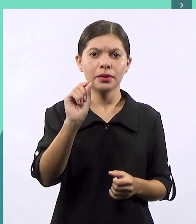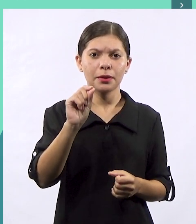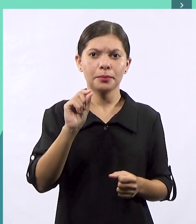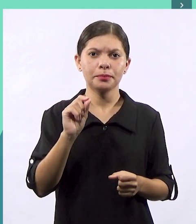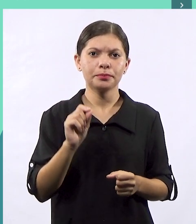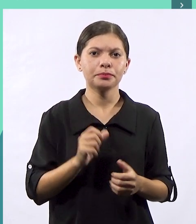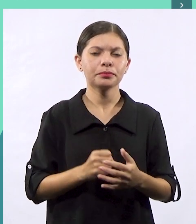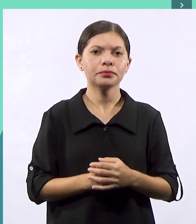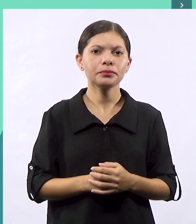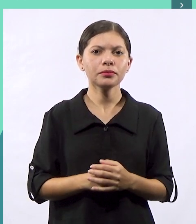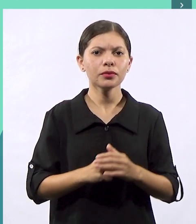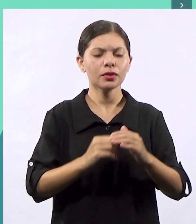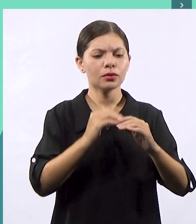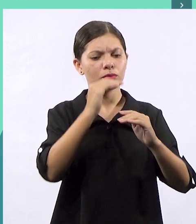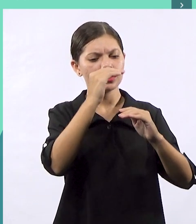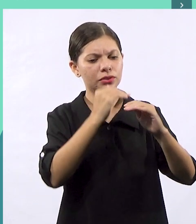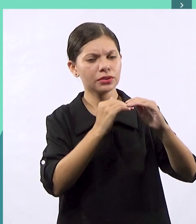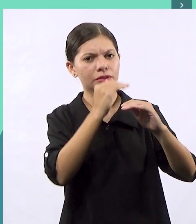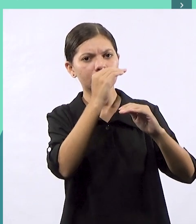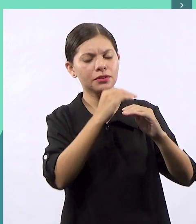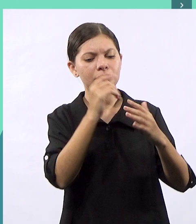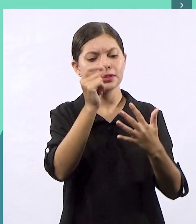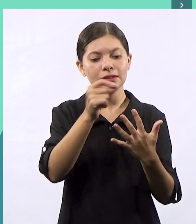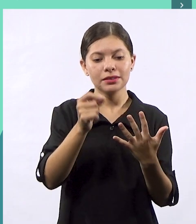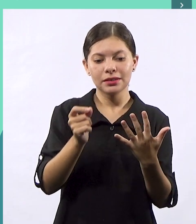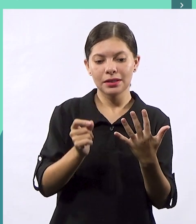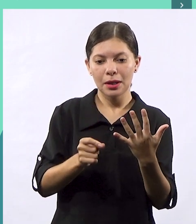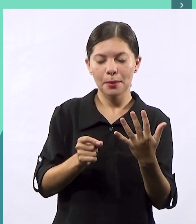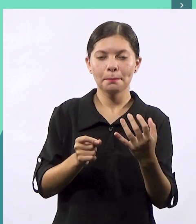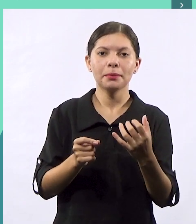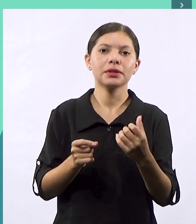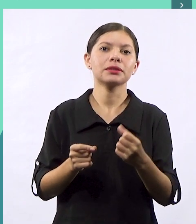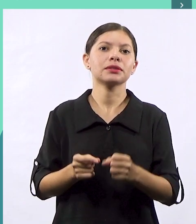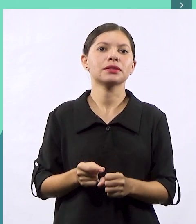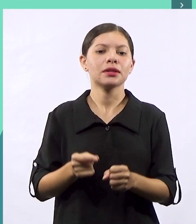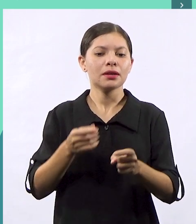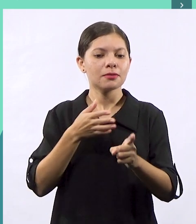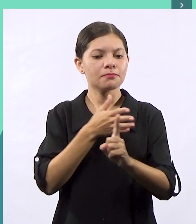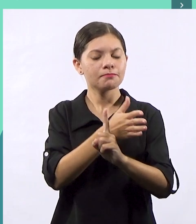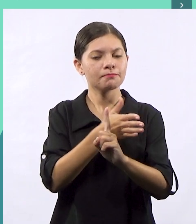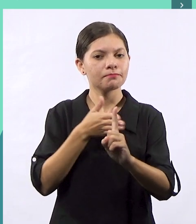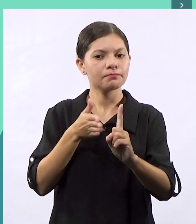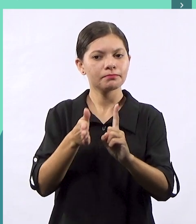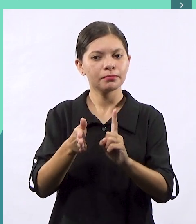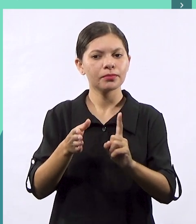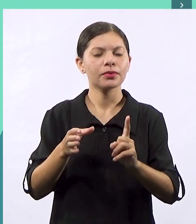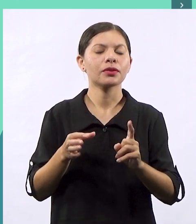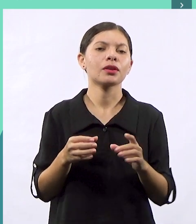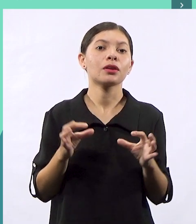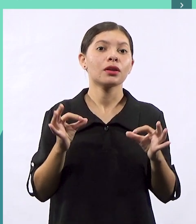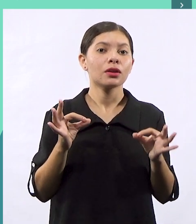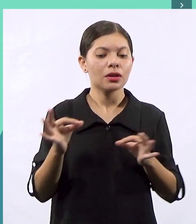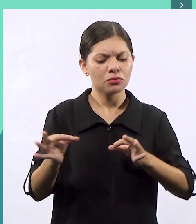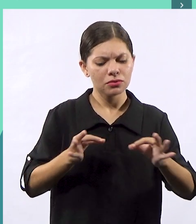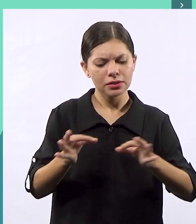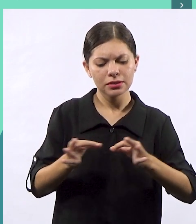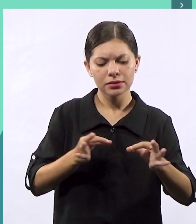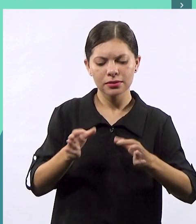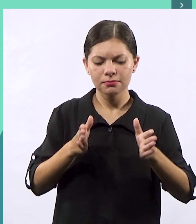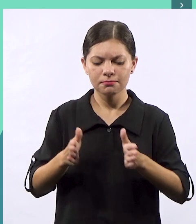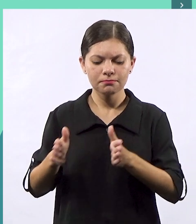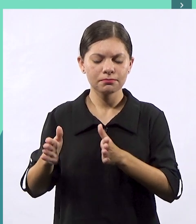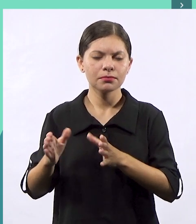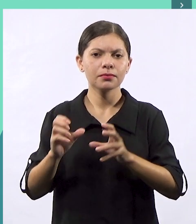basicamente os níveis, as etapas e as modalidades, ou seja, é a organização do sistema educacional.